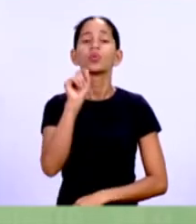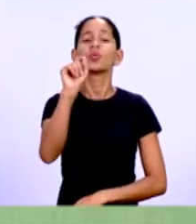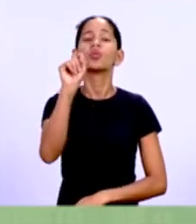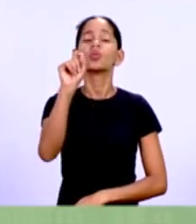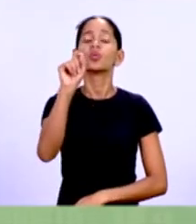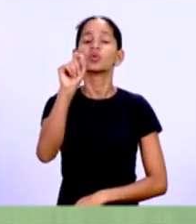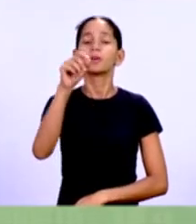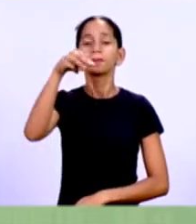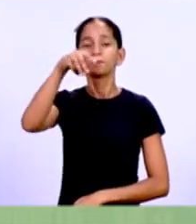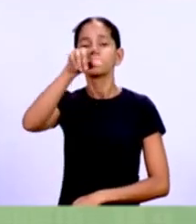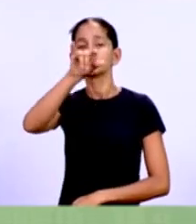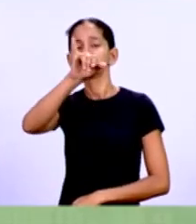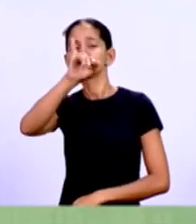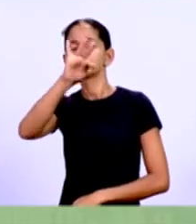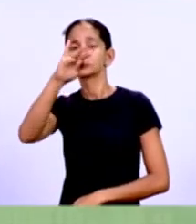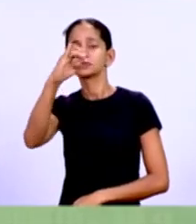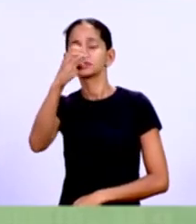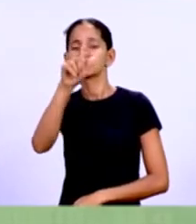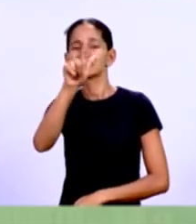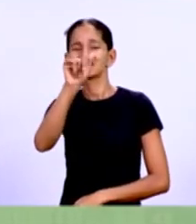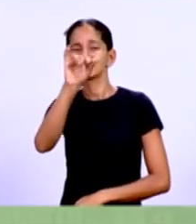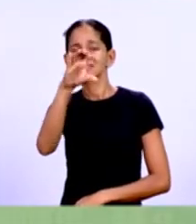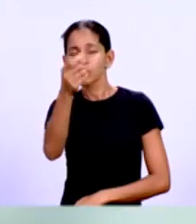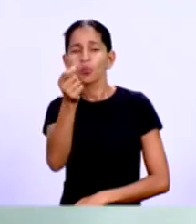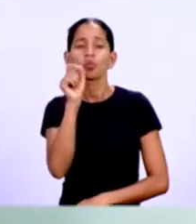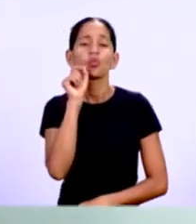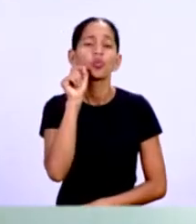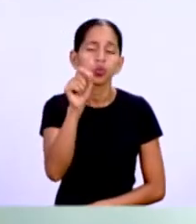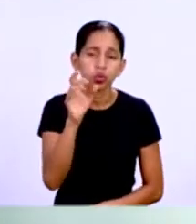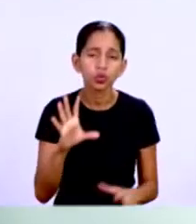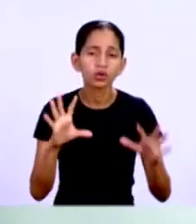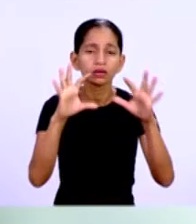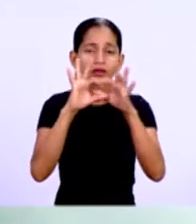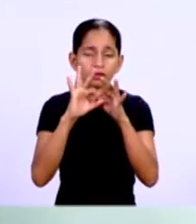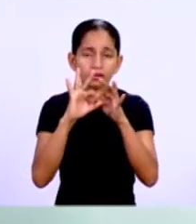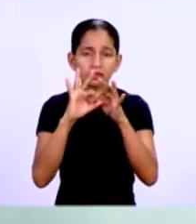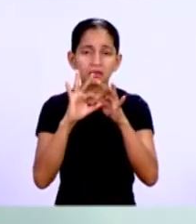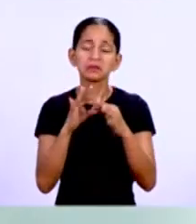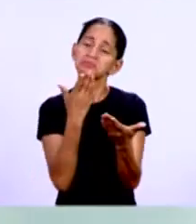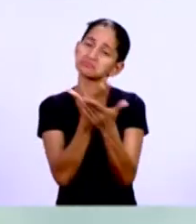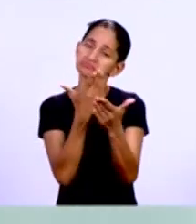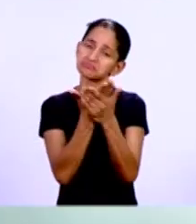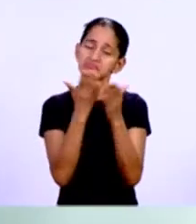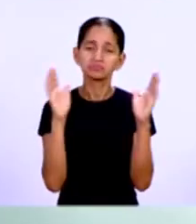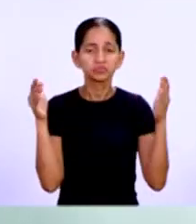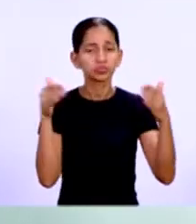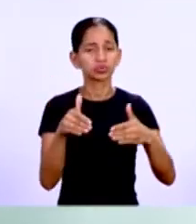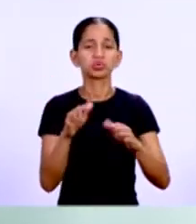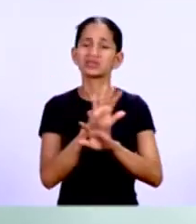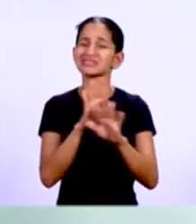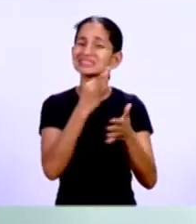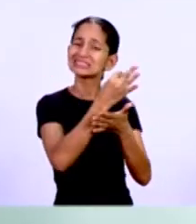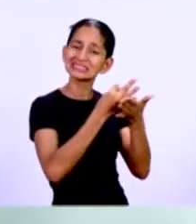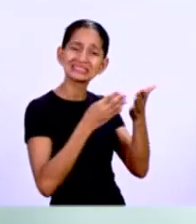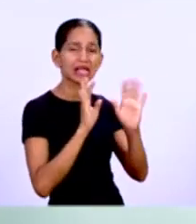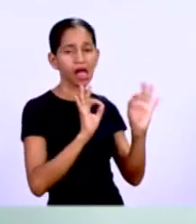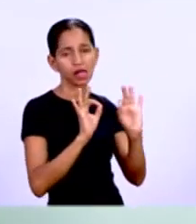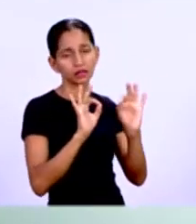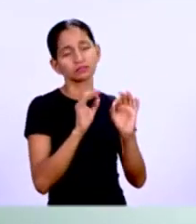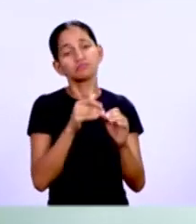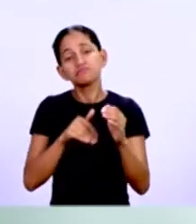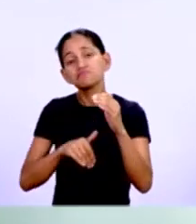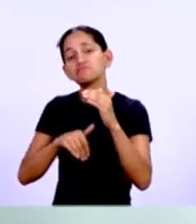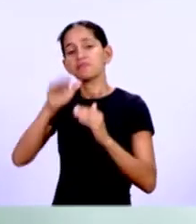a mitigação de riscos? Essa pergunta tem mais a ver com o nosso conteúdo da aula, né? Não necessariamente para o texto em si. E ela